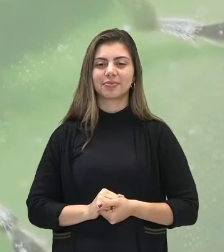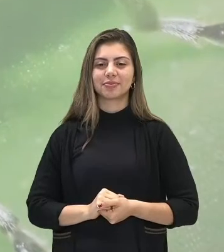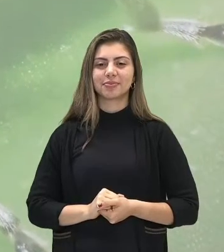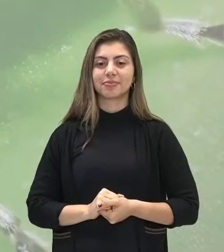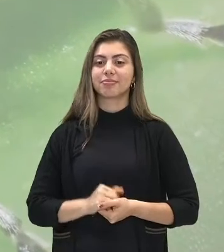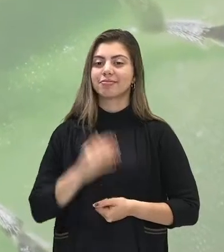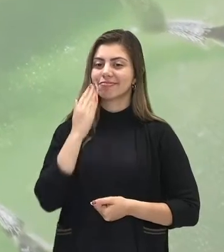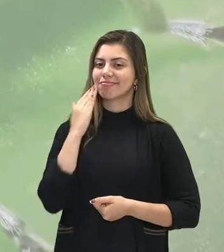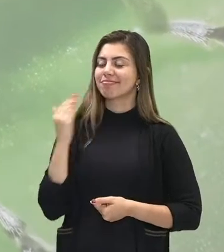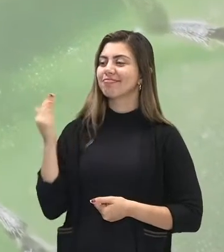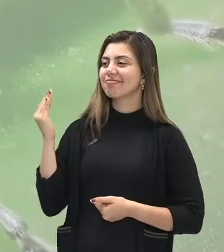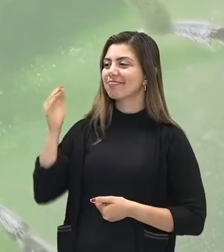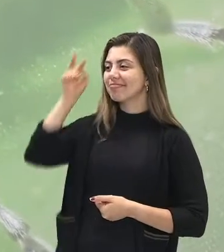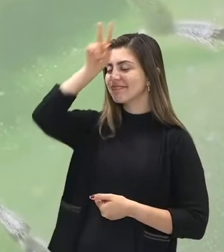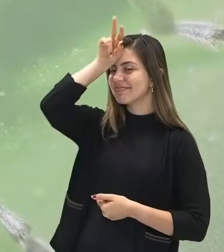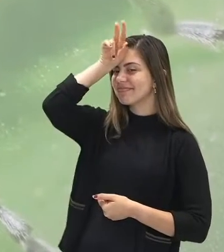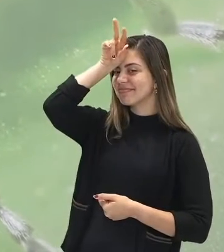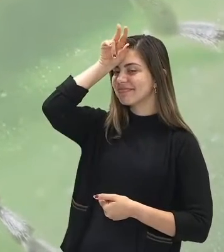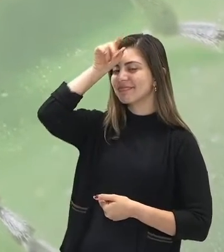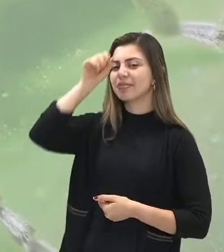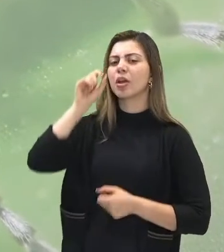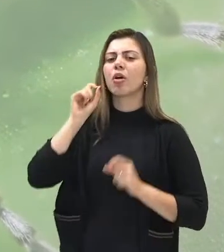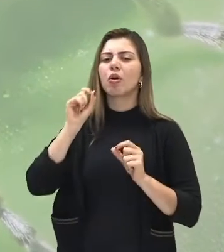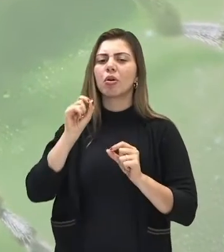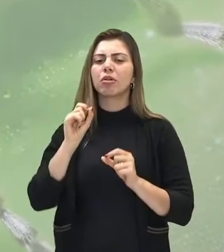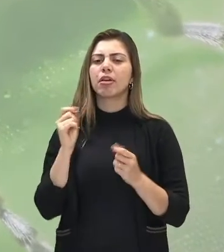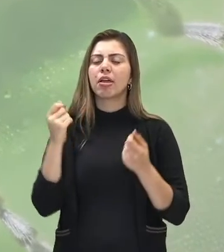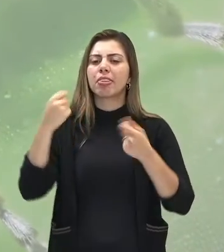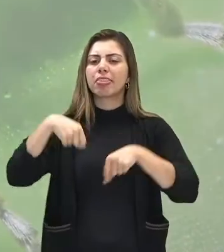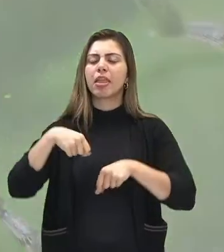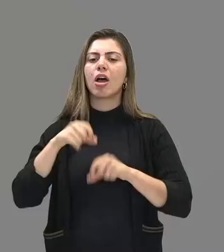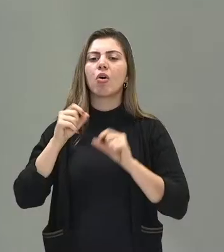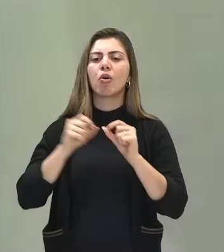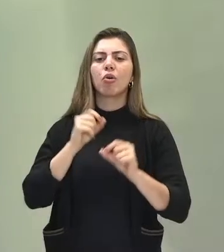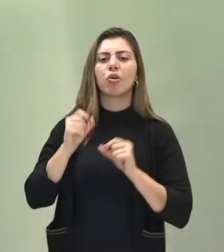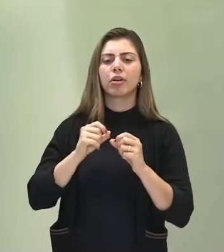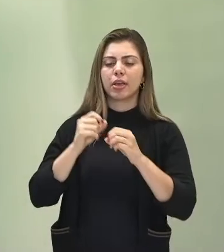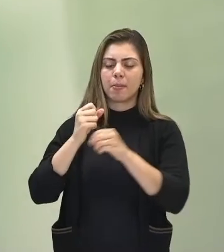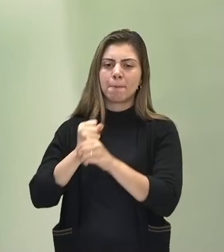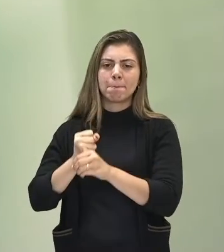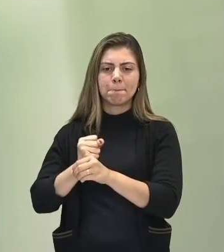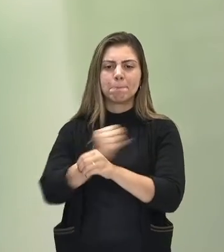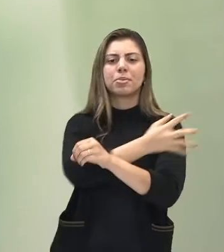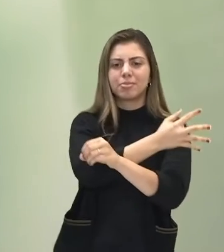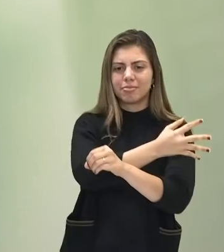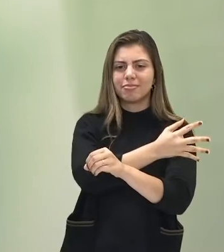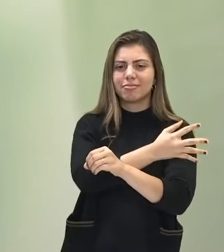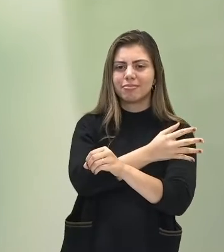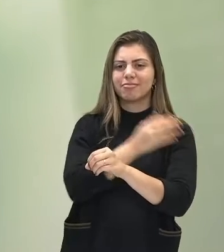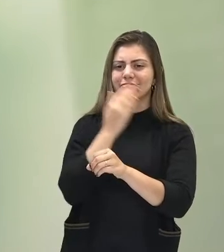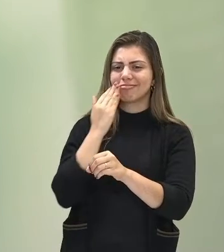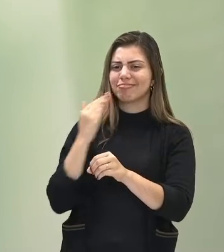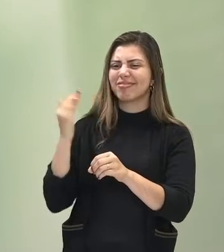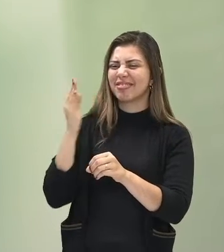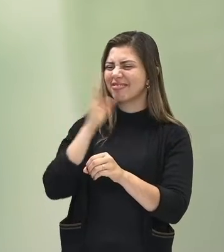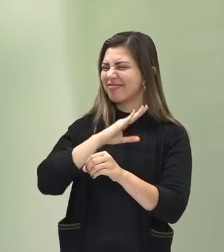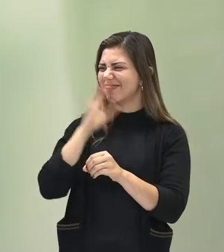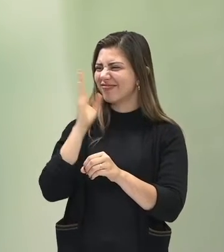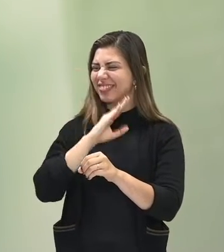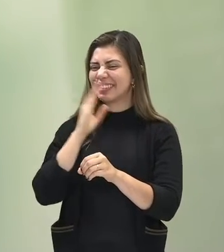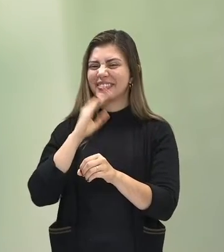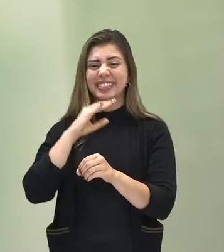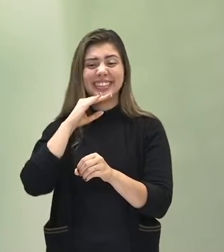Os besouros bombardeiros têm a infame capacidade de sintetizar e liberar rajadas rápidas de líquido fedorento e